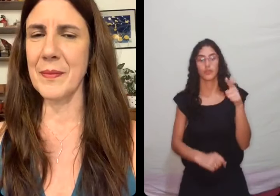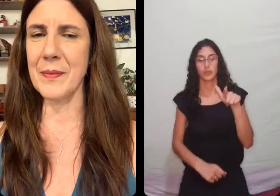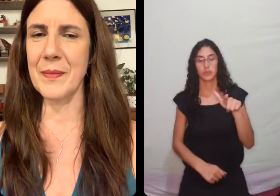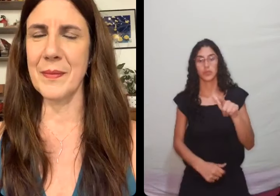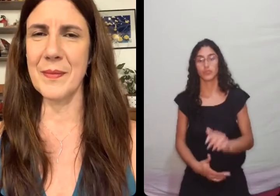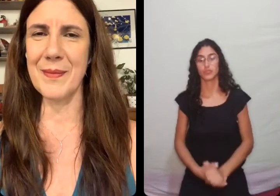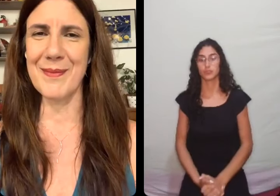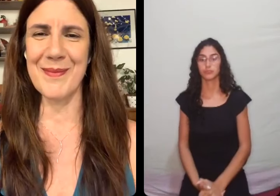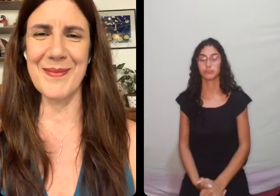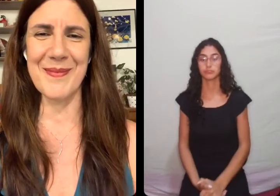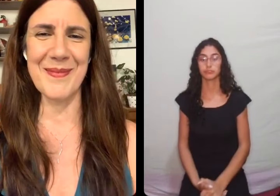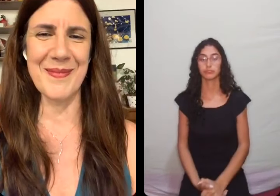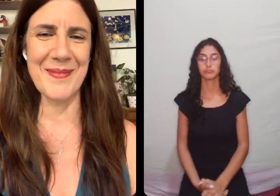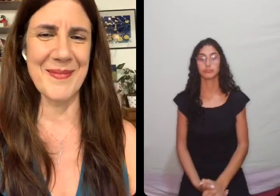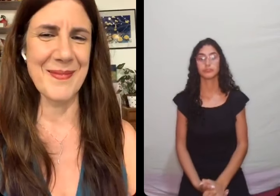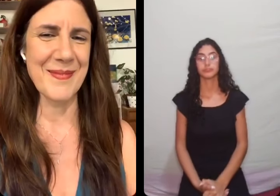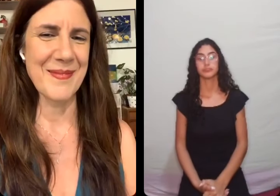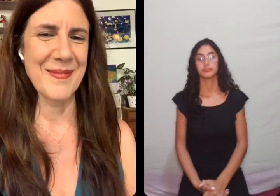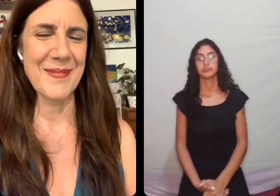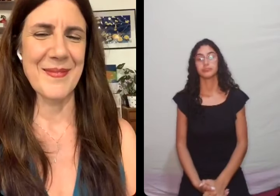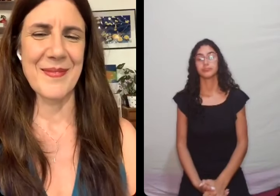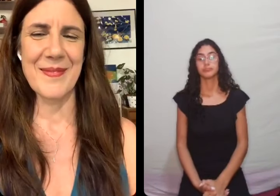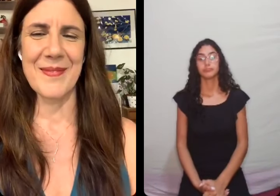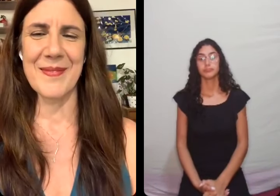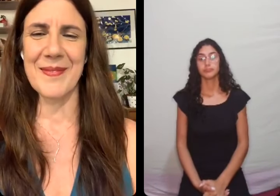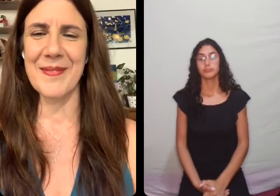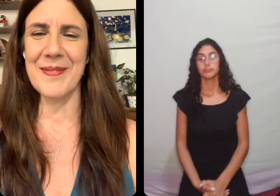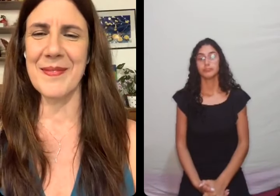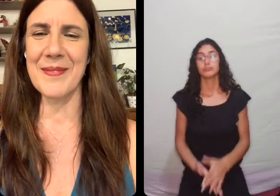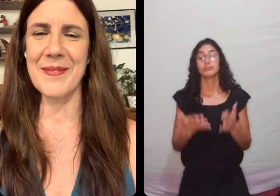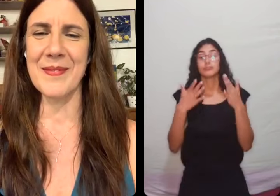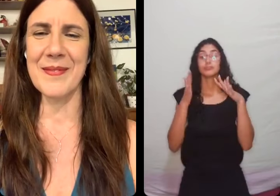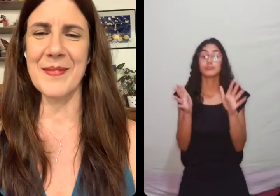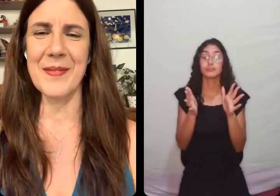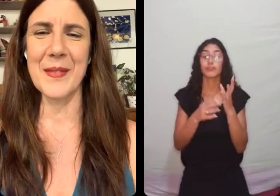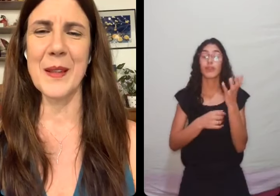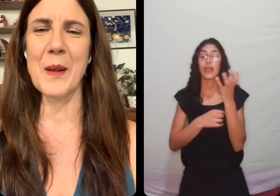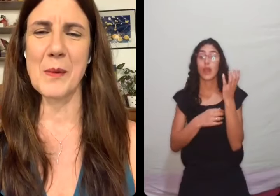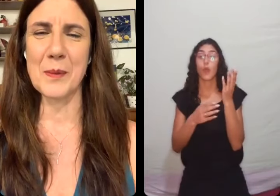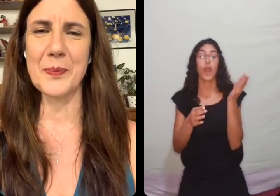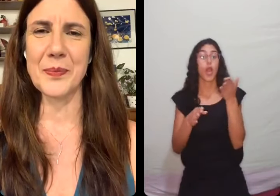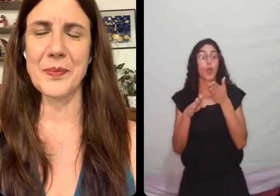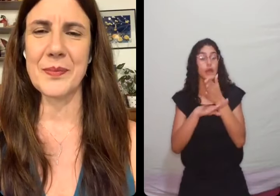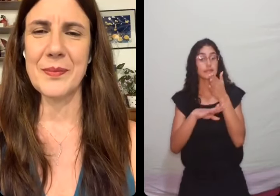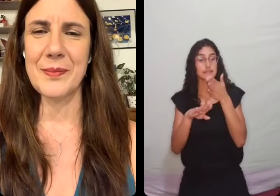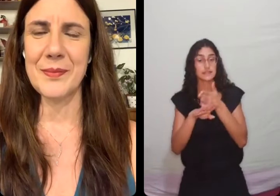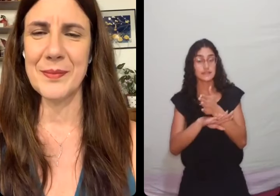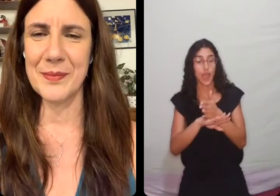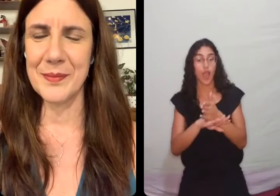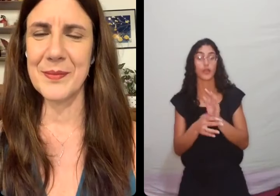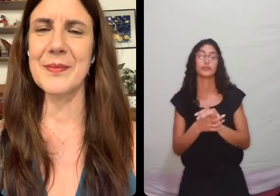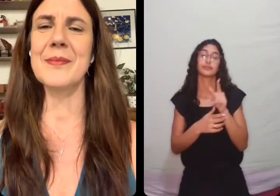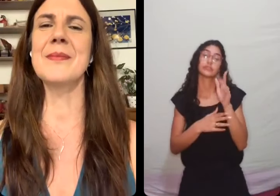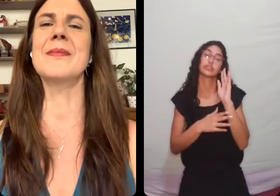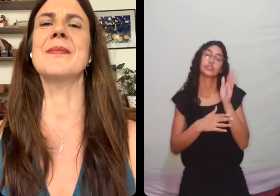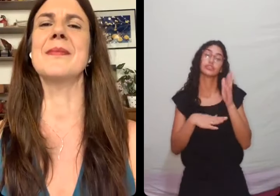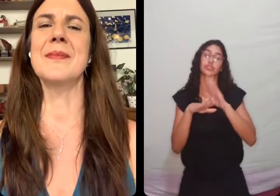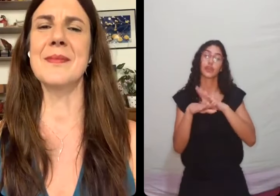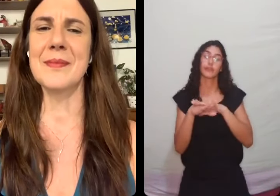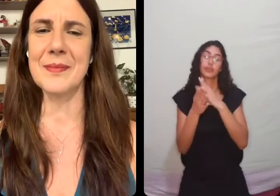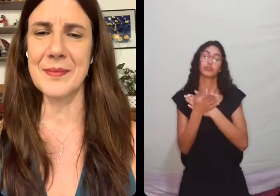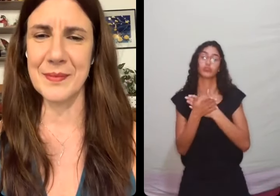Ai, gente, olha. Eu queria que, enquanto ele não entra, Jussara, você já fez a estreia, já